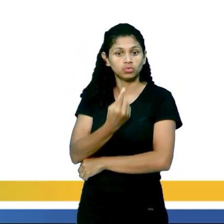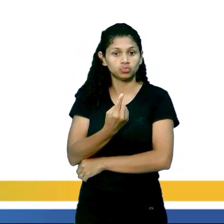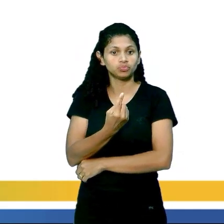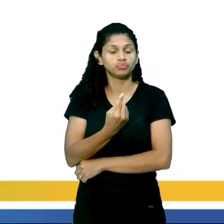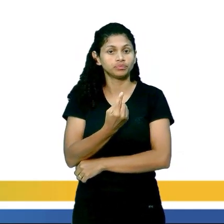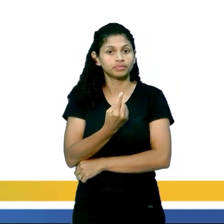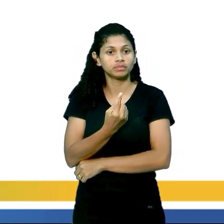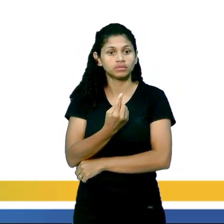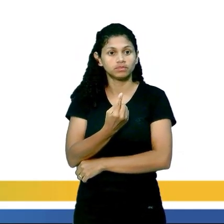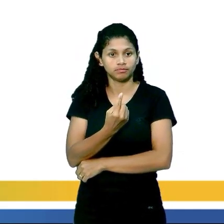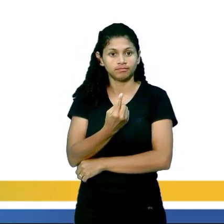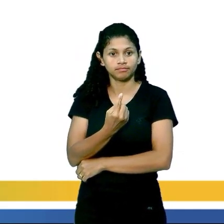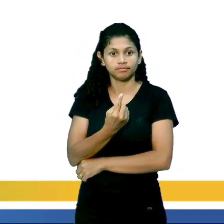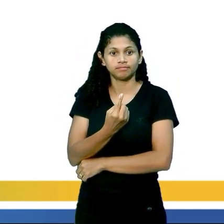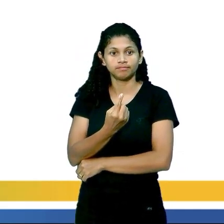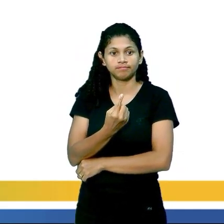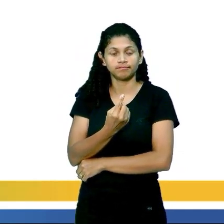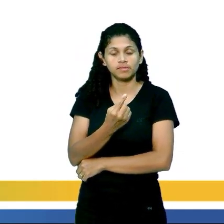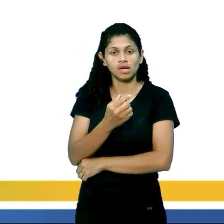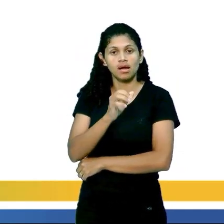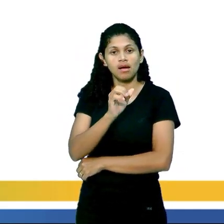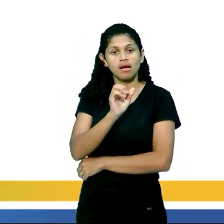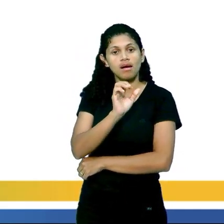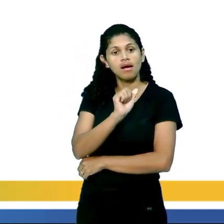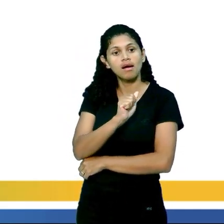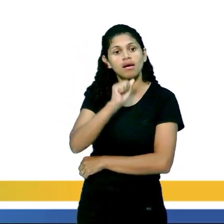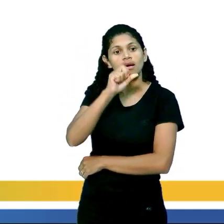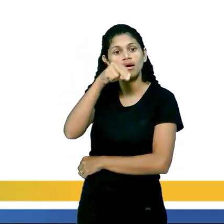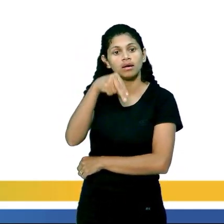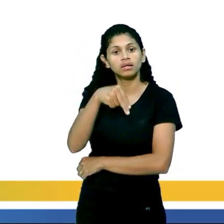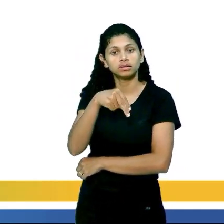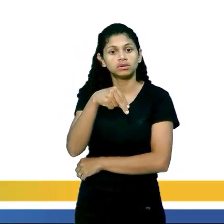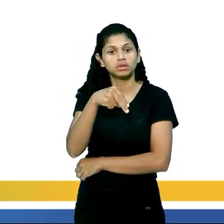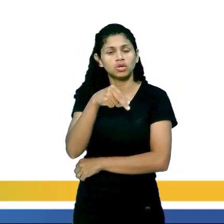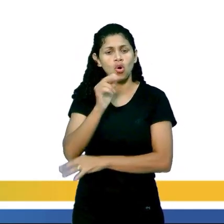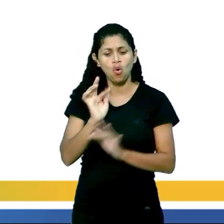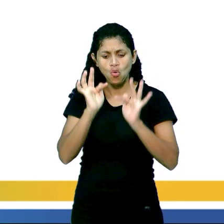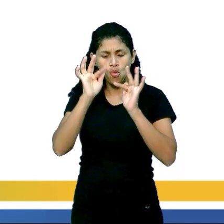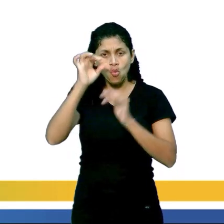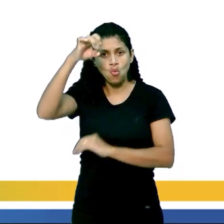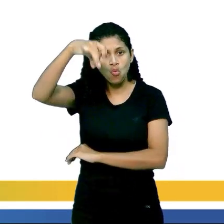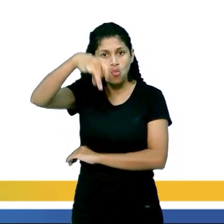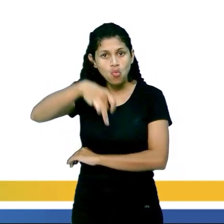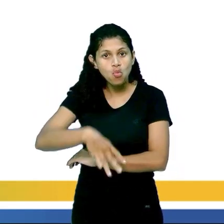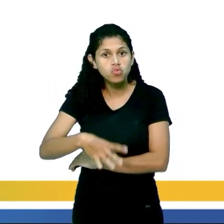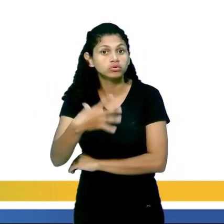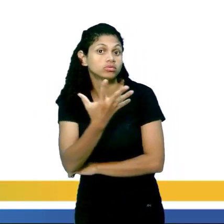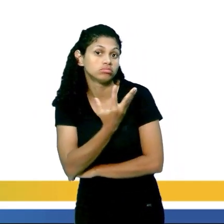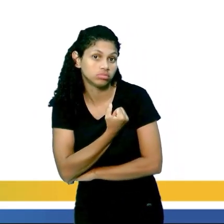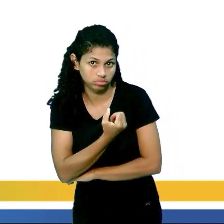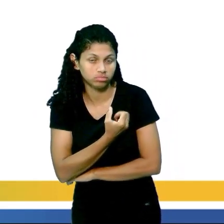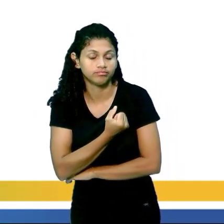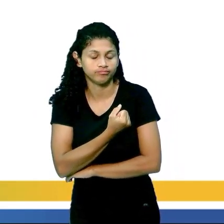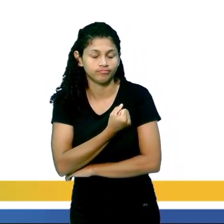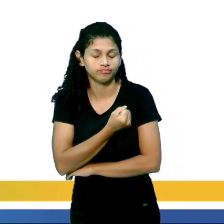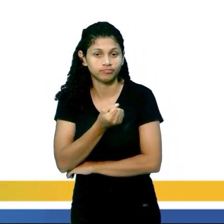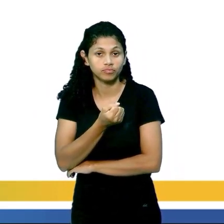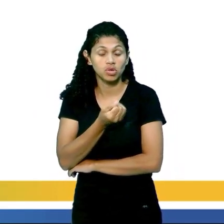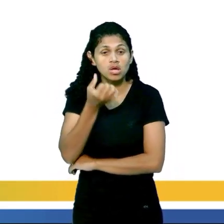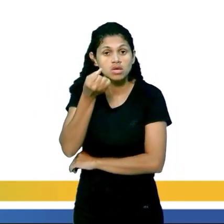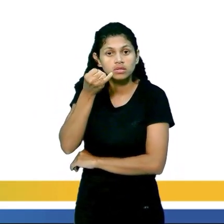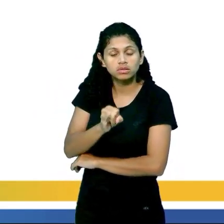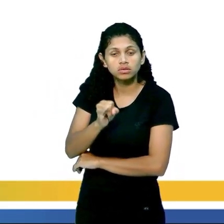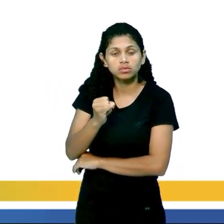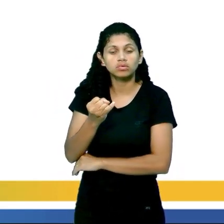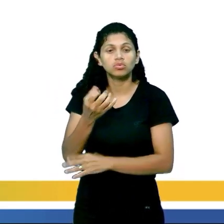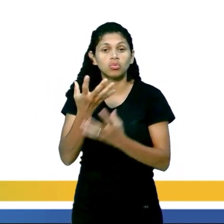AN é a enésima posição, ou seja, o último termo. Se eu quero saber uma PA de 10 termos,